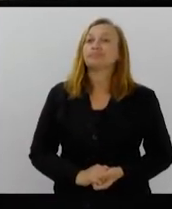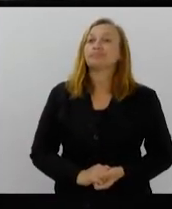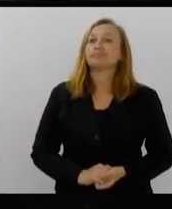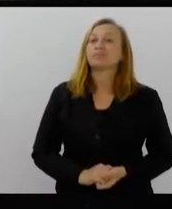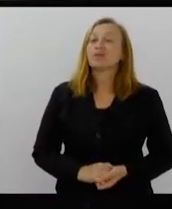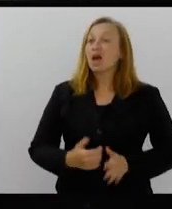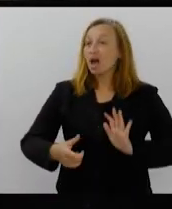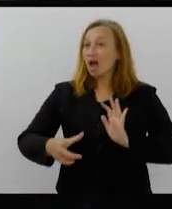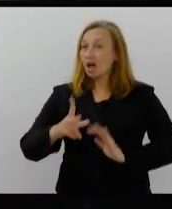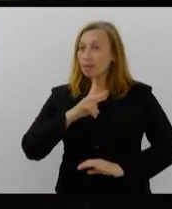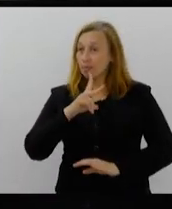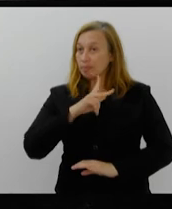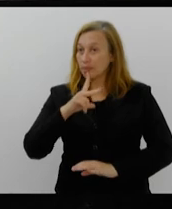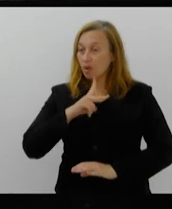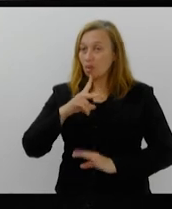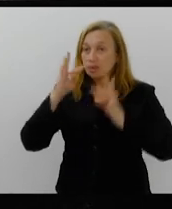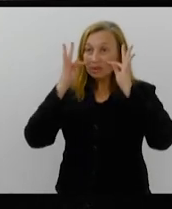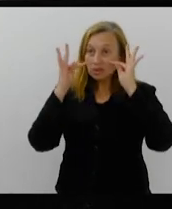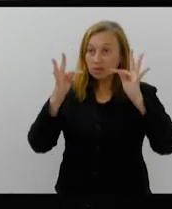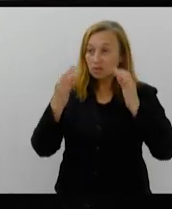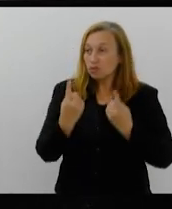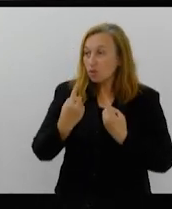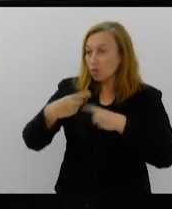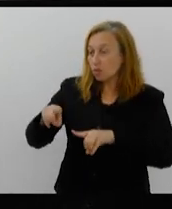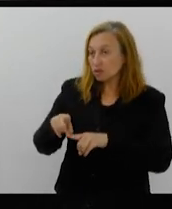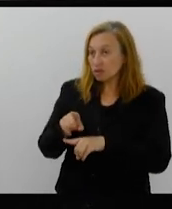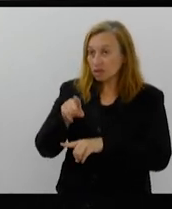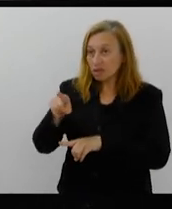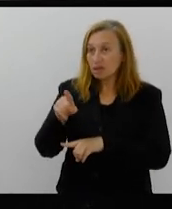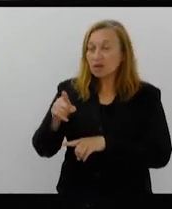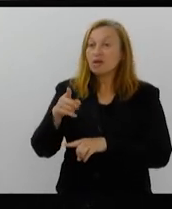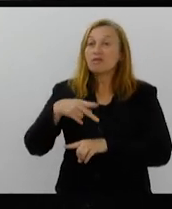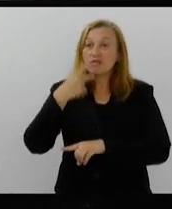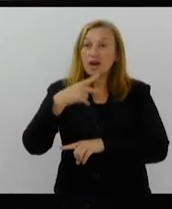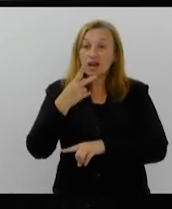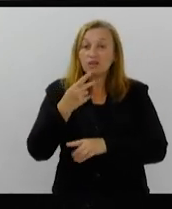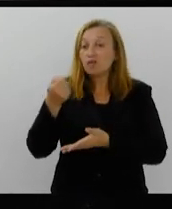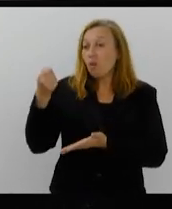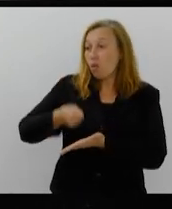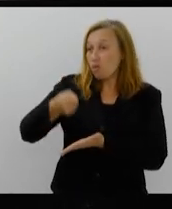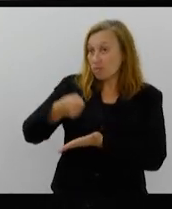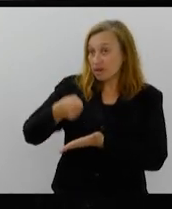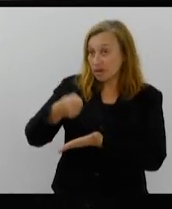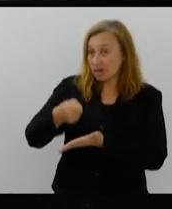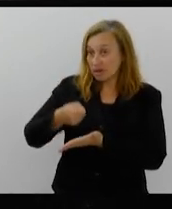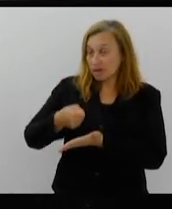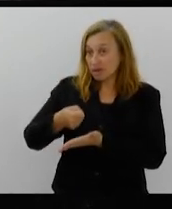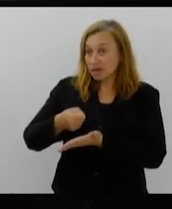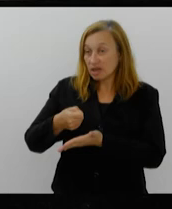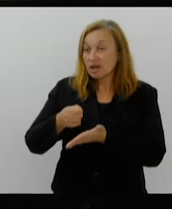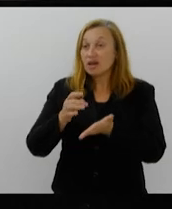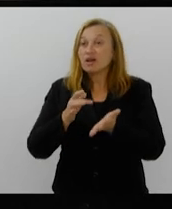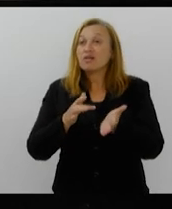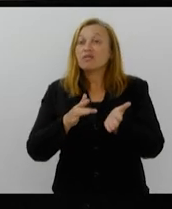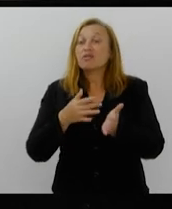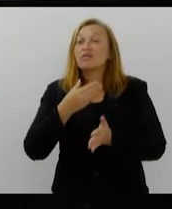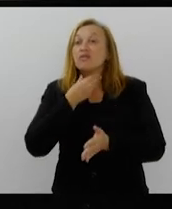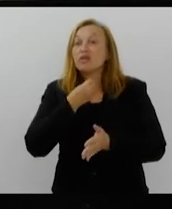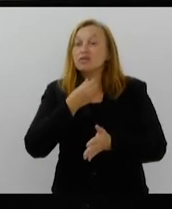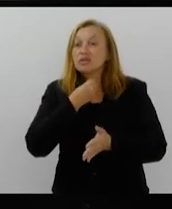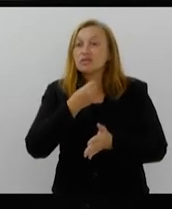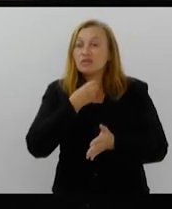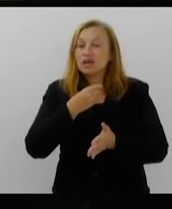A própria testemunha, que sempre foi contra ele, acabou confessando que foi obrigada a forjar provas para prender esse